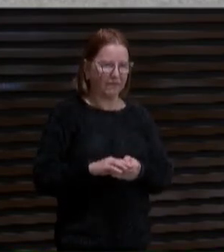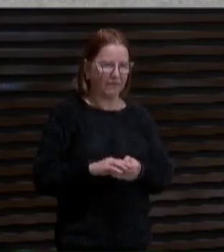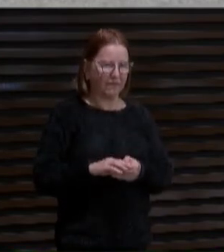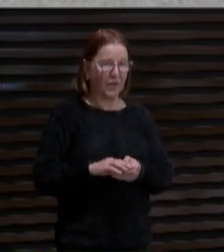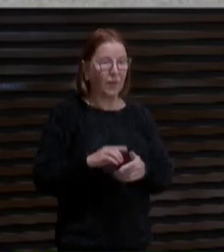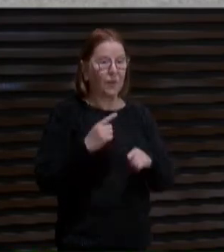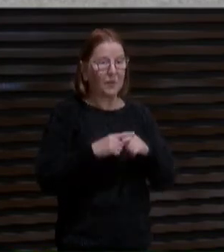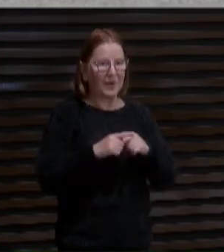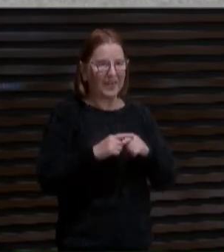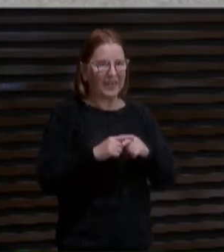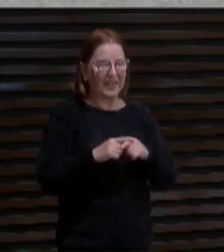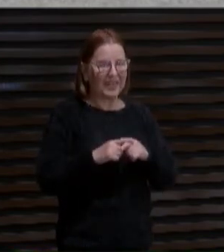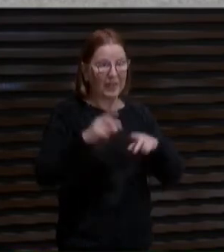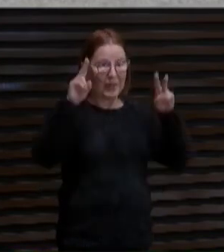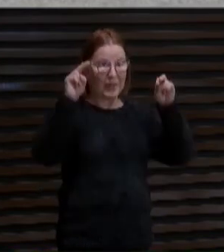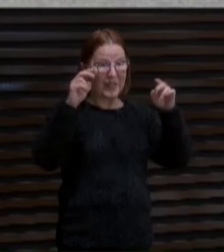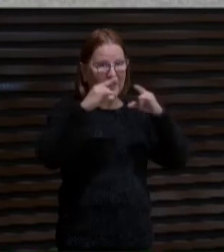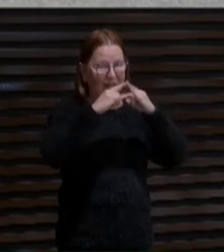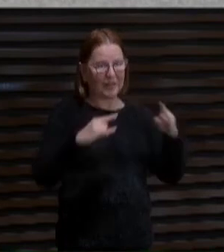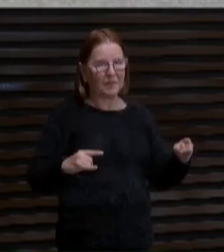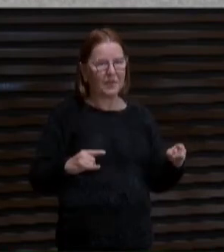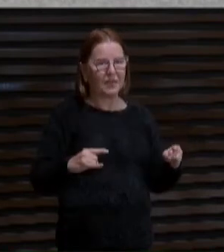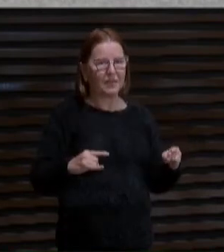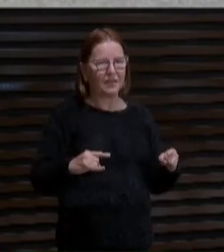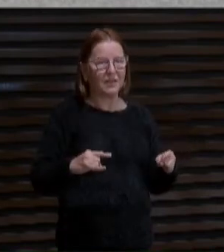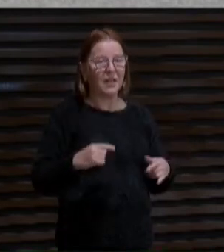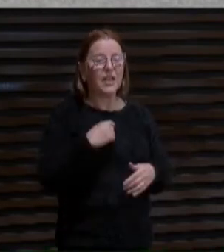Acampamento a identidade quem eu sou em Cristo